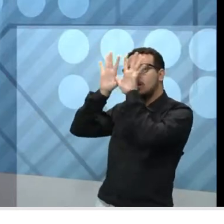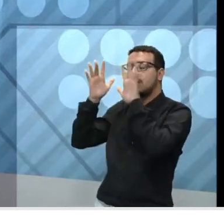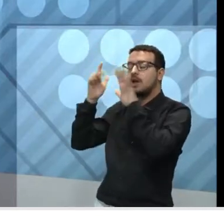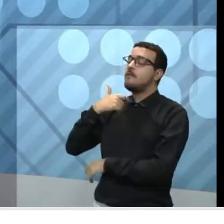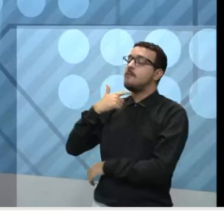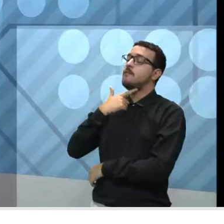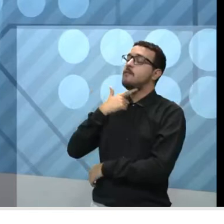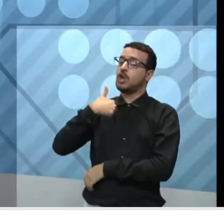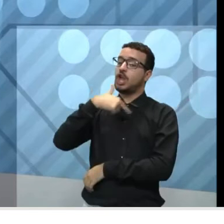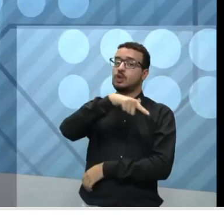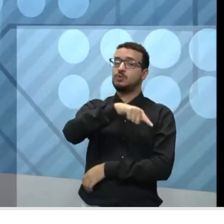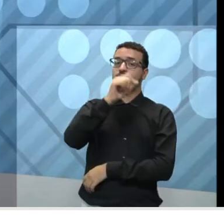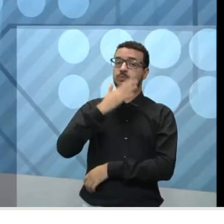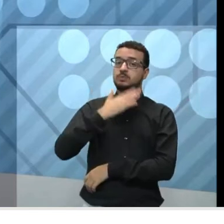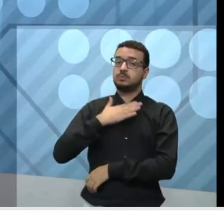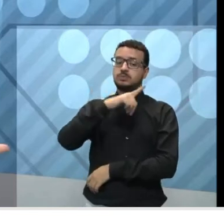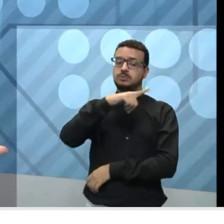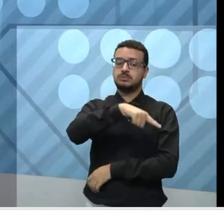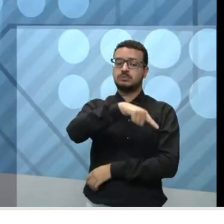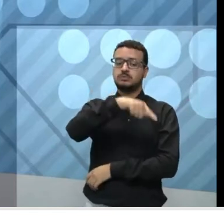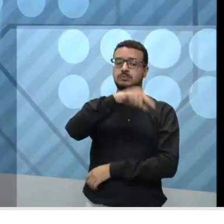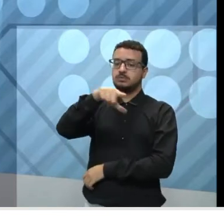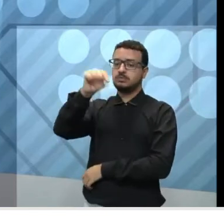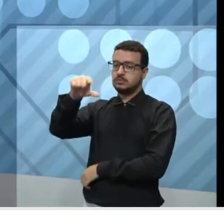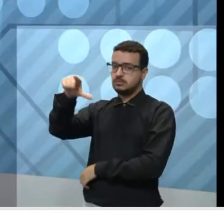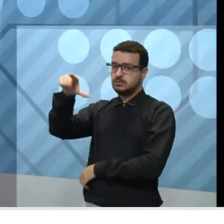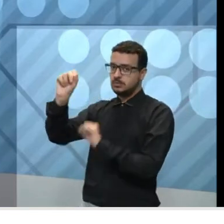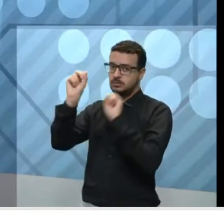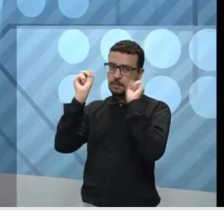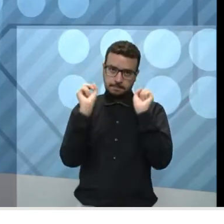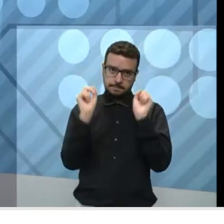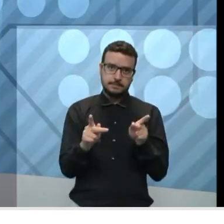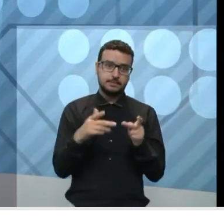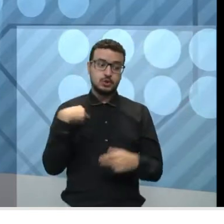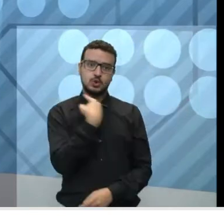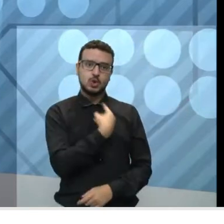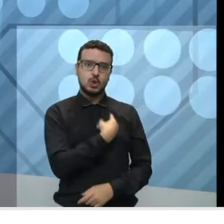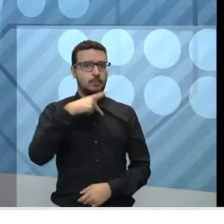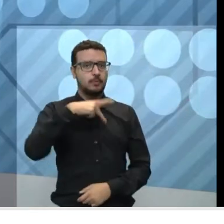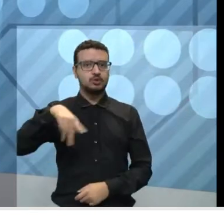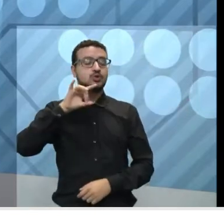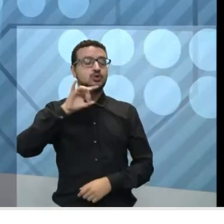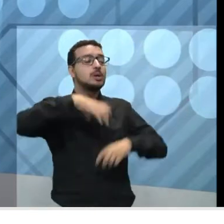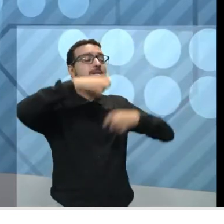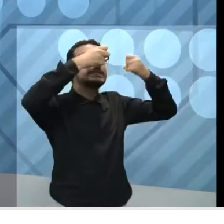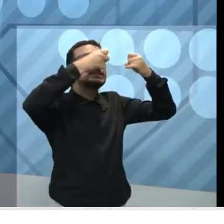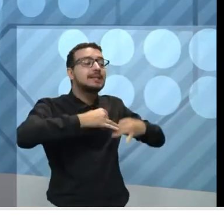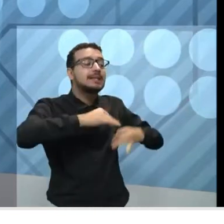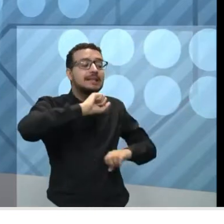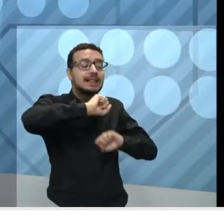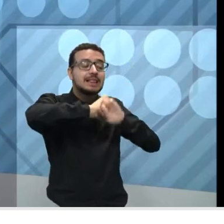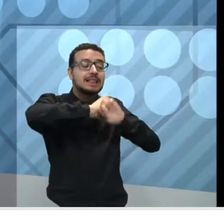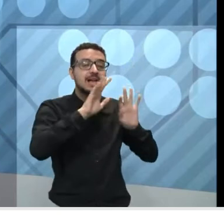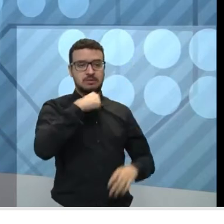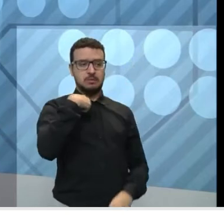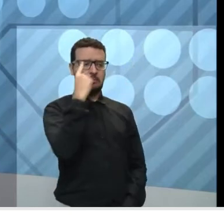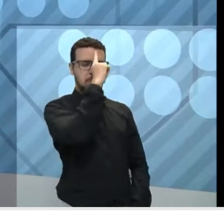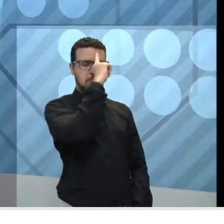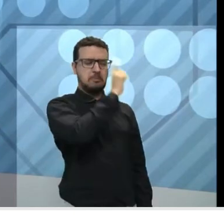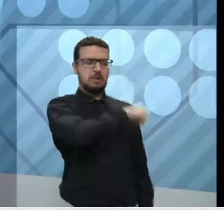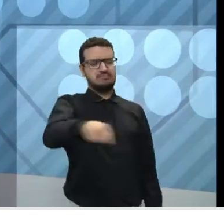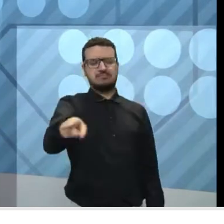conhecimento. Esse que é o nosso papel, né, numa escolha em relação a métodos de ensino, principalmente, tá bom? Vamos assistir o próximo vídeo, a